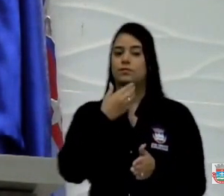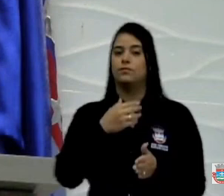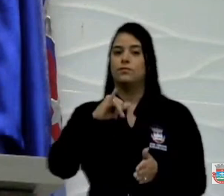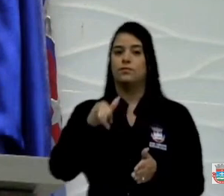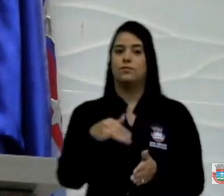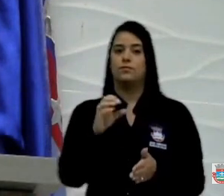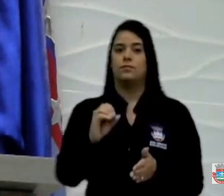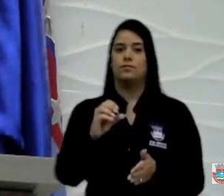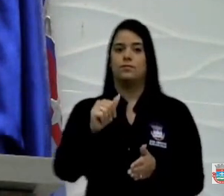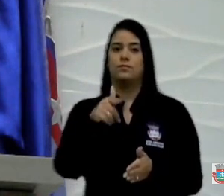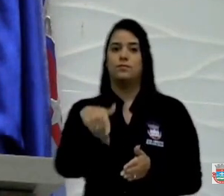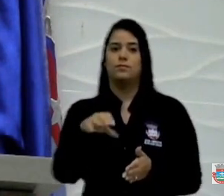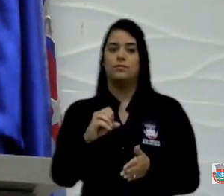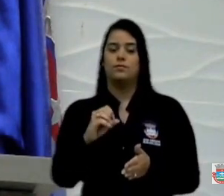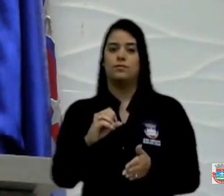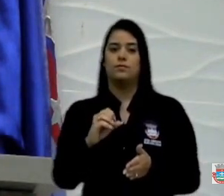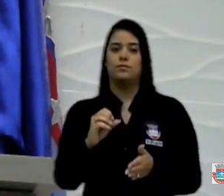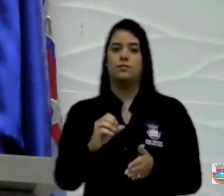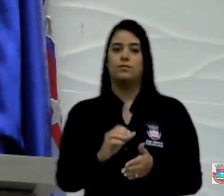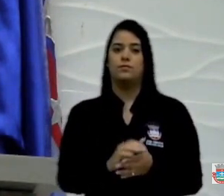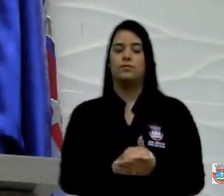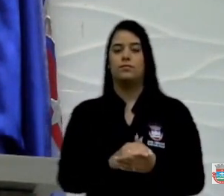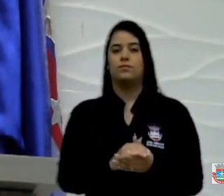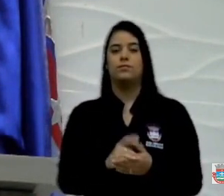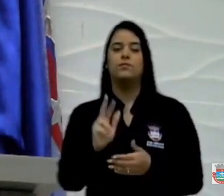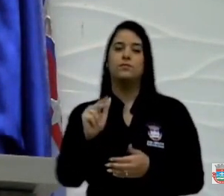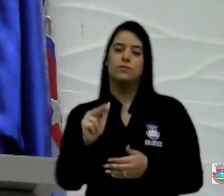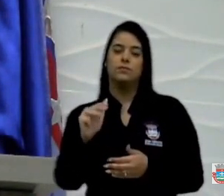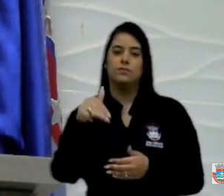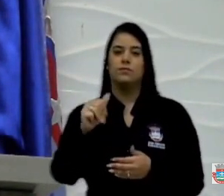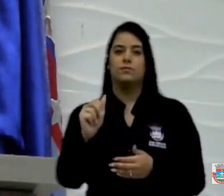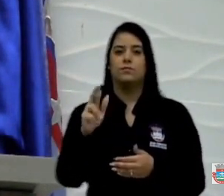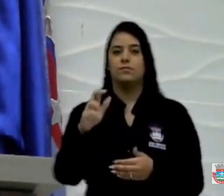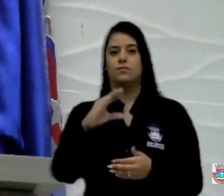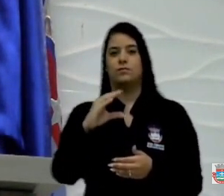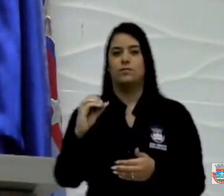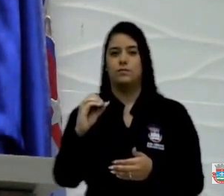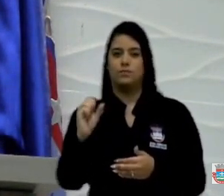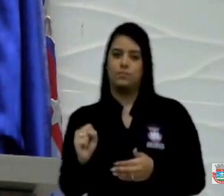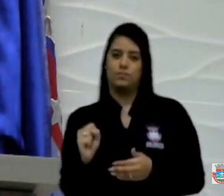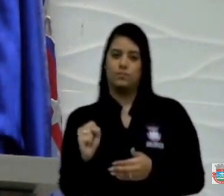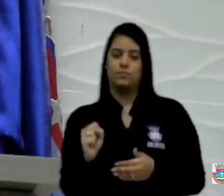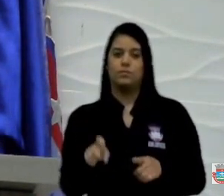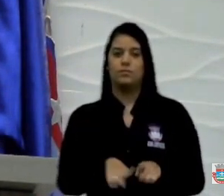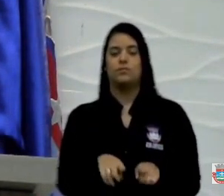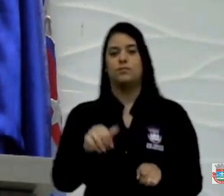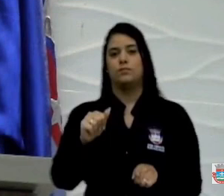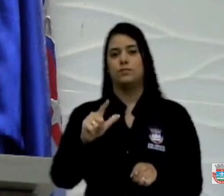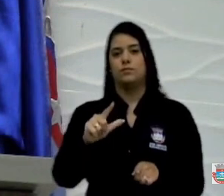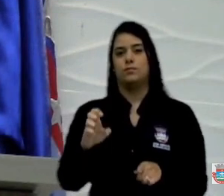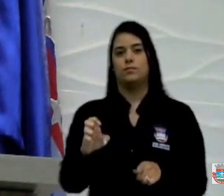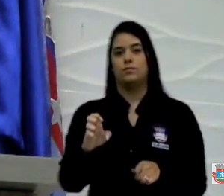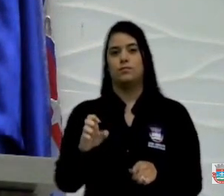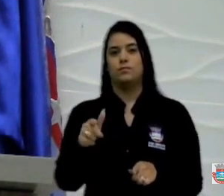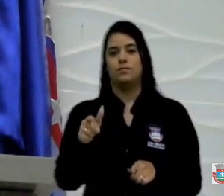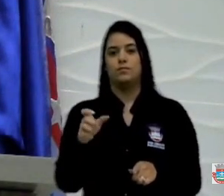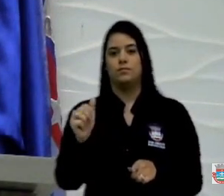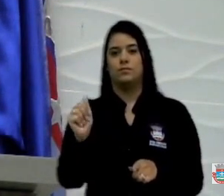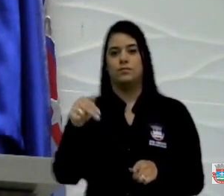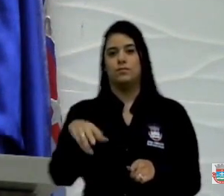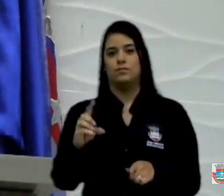de Oliveira Braga, irmão de Marcos Braga, Alexandre Braga, pai de Lúcio,